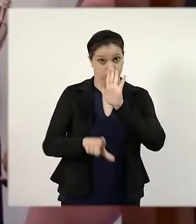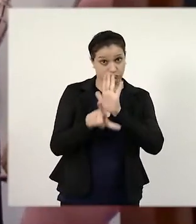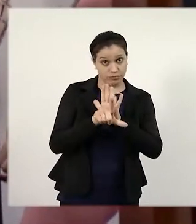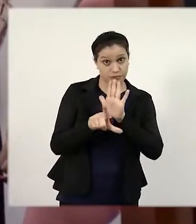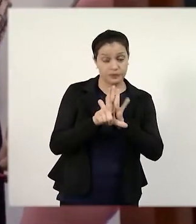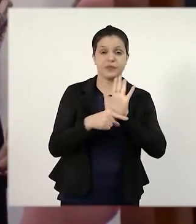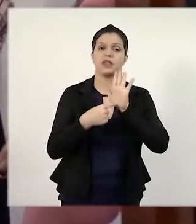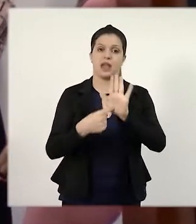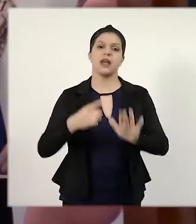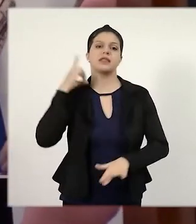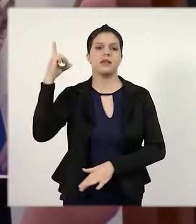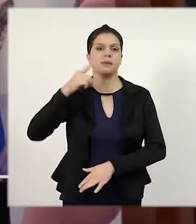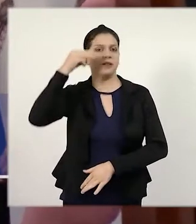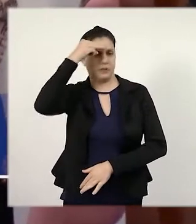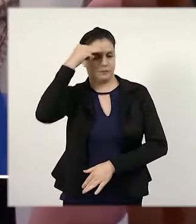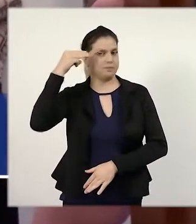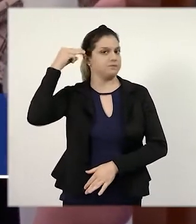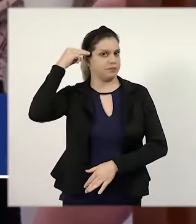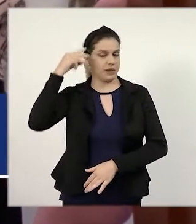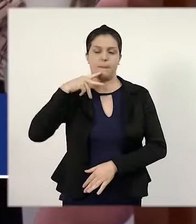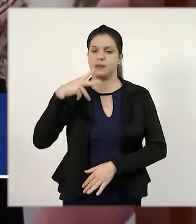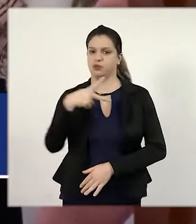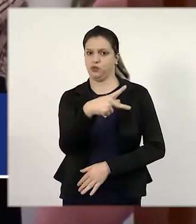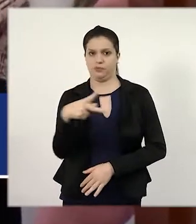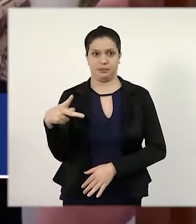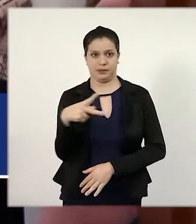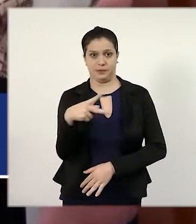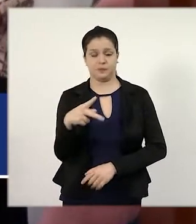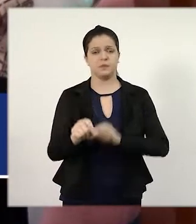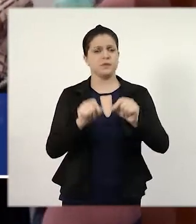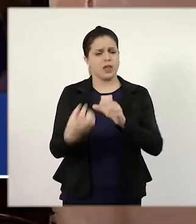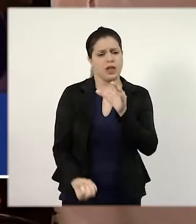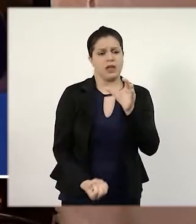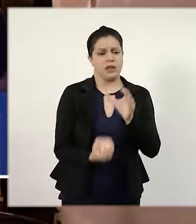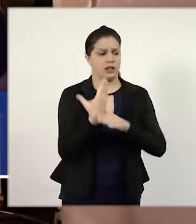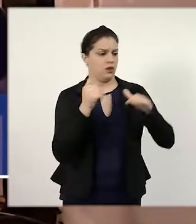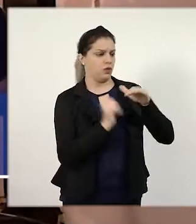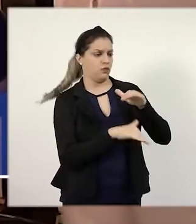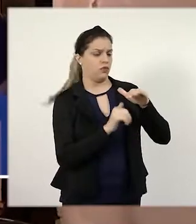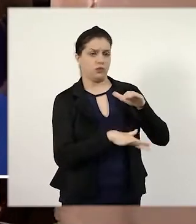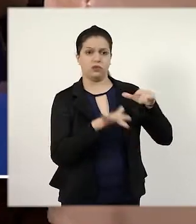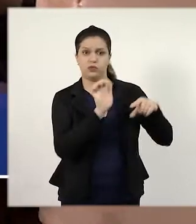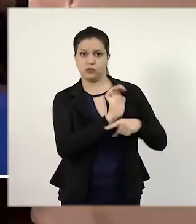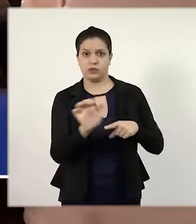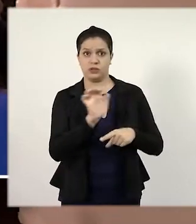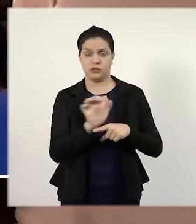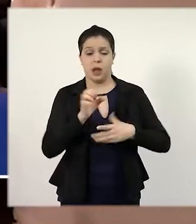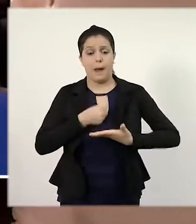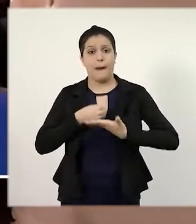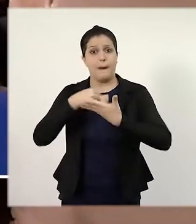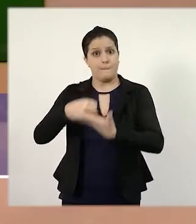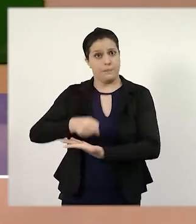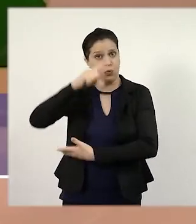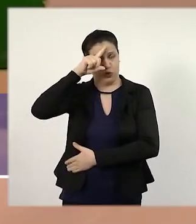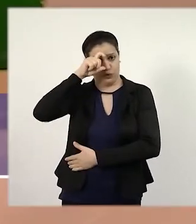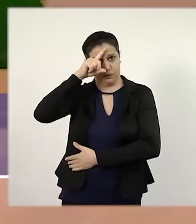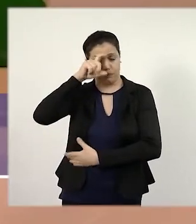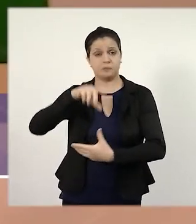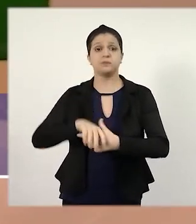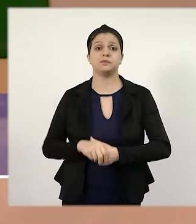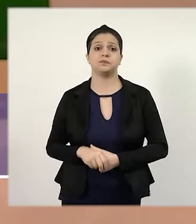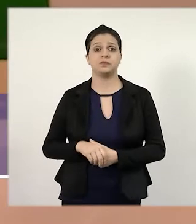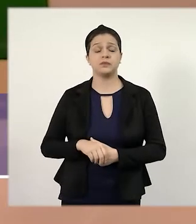O projeto de lei apresentado pelo deputado Evander Vendramini, do PP, institui o Fundo Estadual de Apoio aos